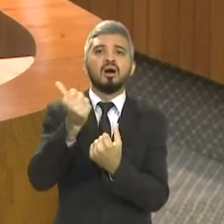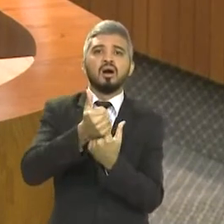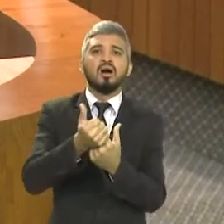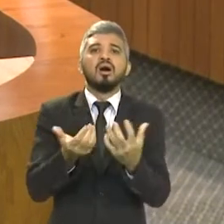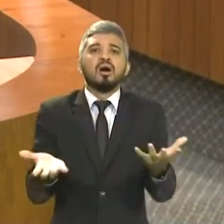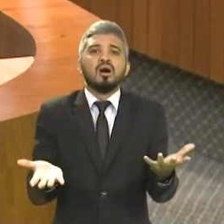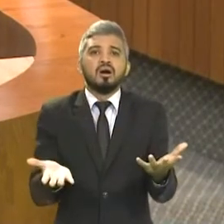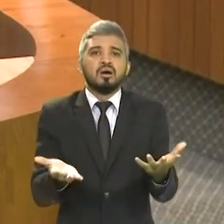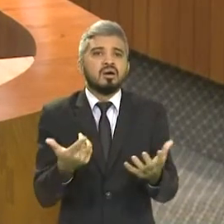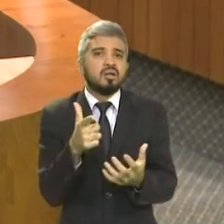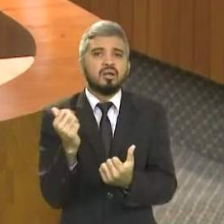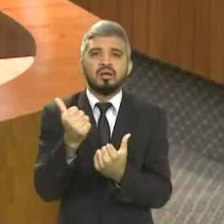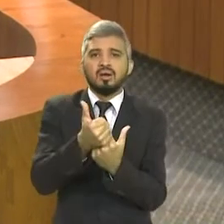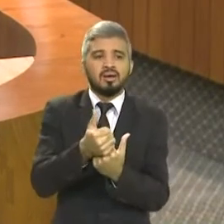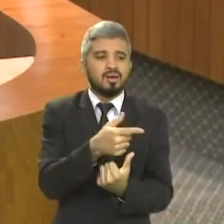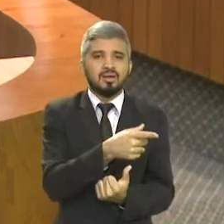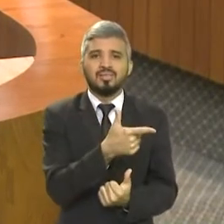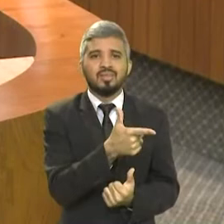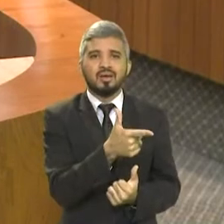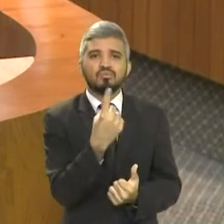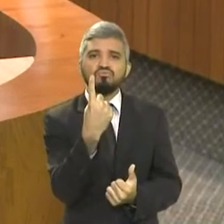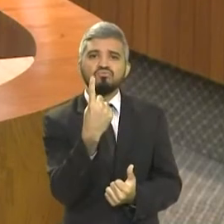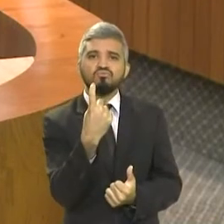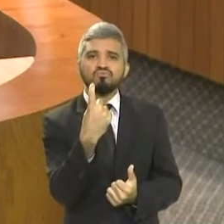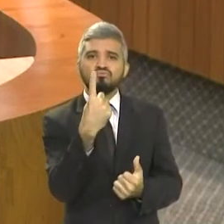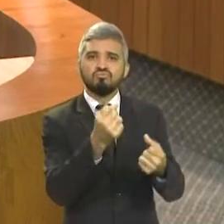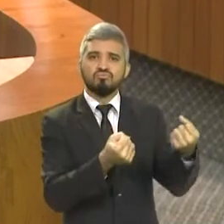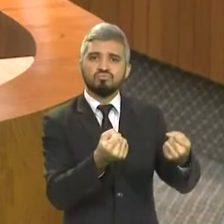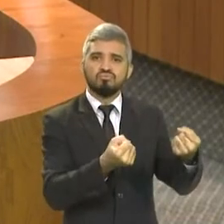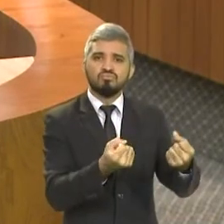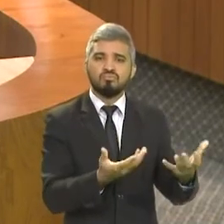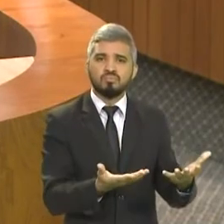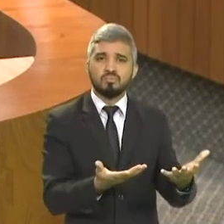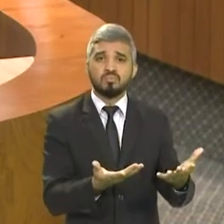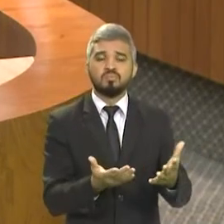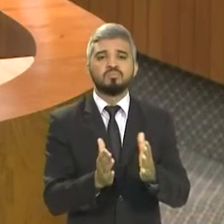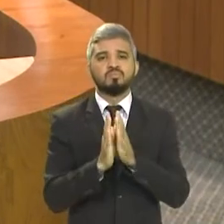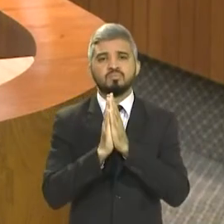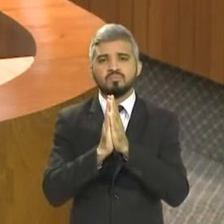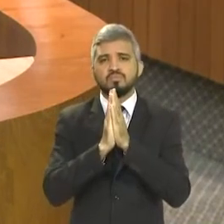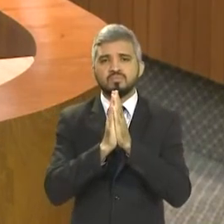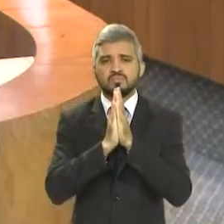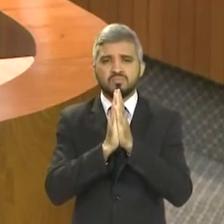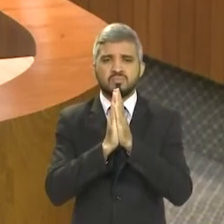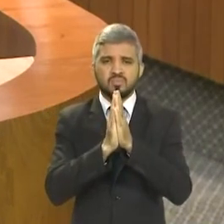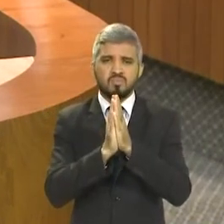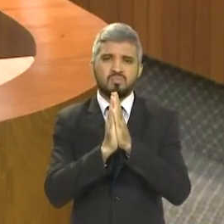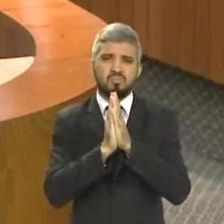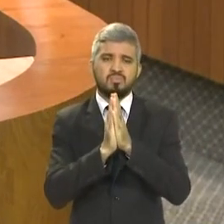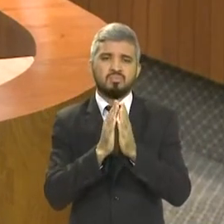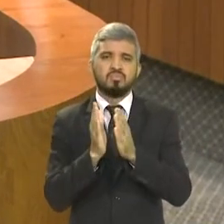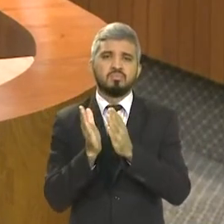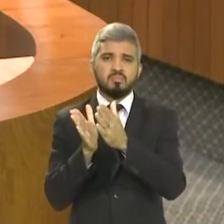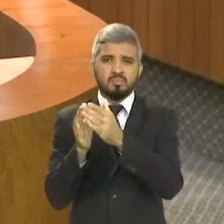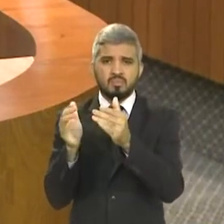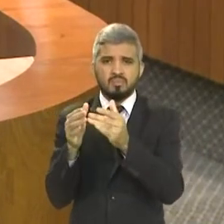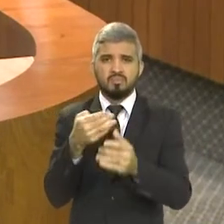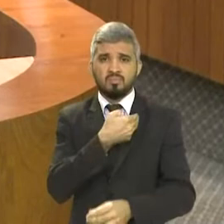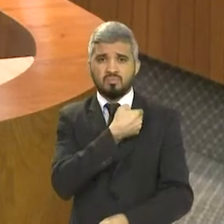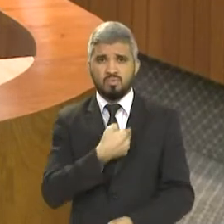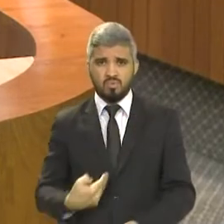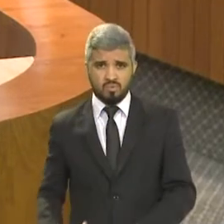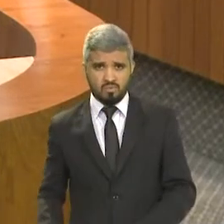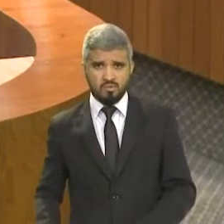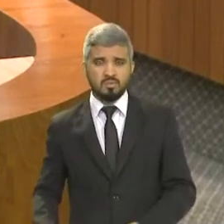esse carro que estava lá levando o contingente da polícia. Então, eu peço aqui encarecidamente ao governador